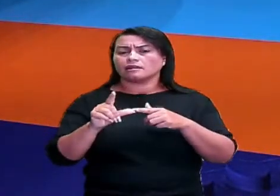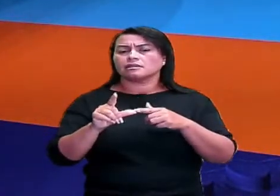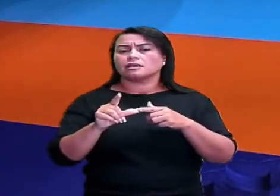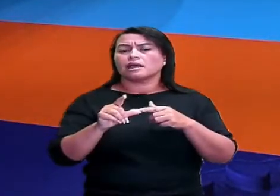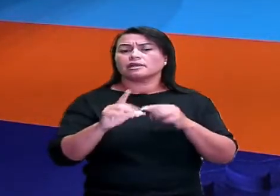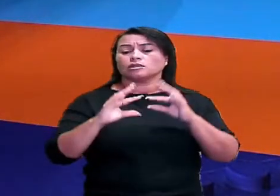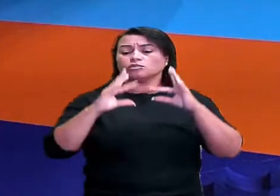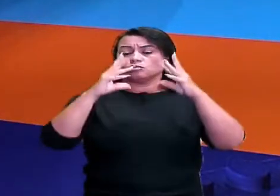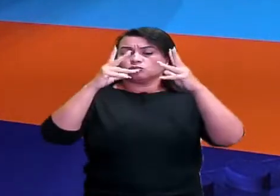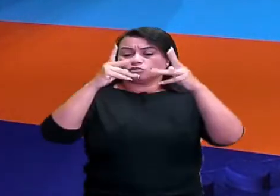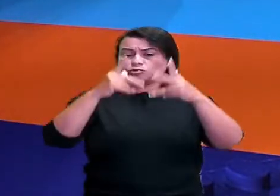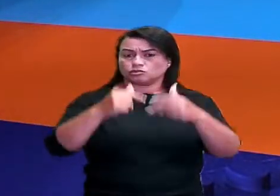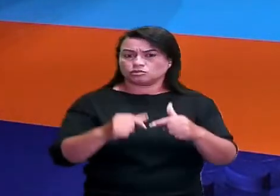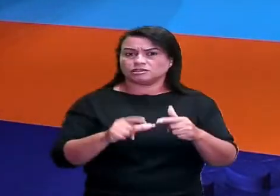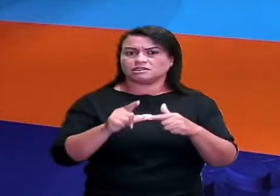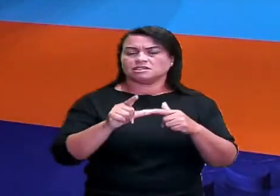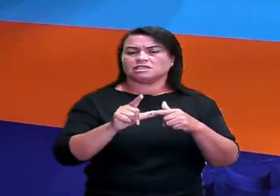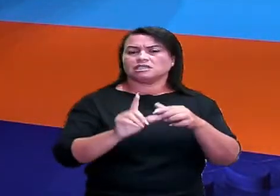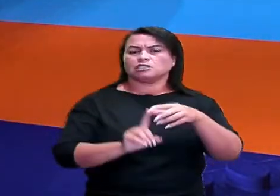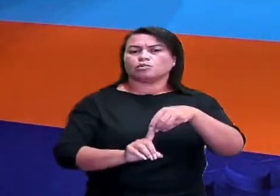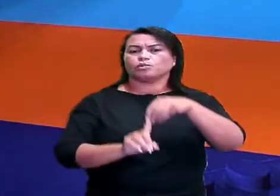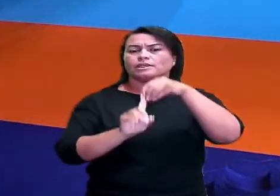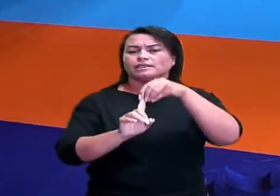letras, elas são únicas.